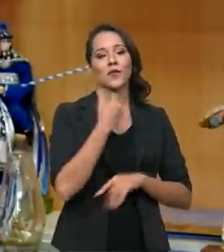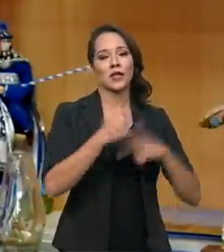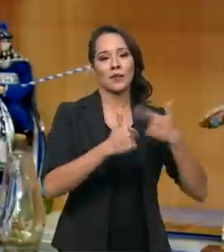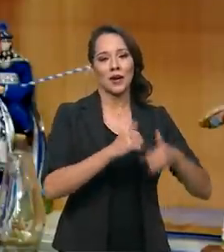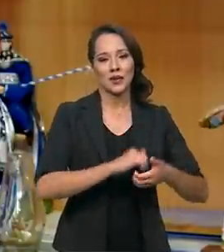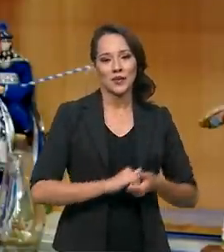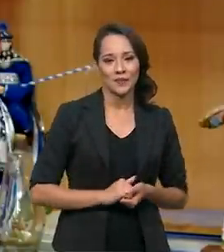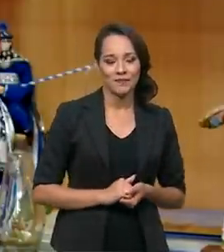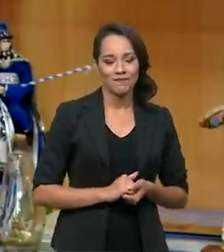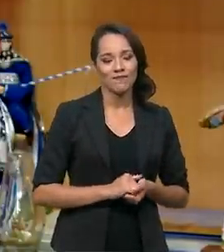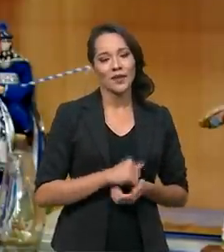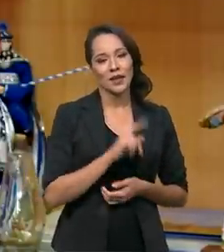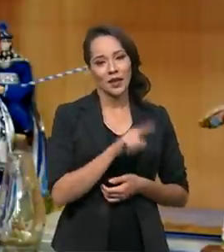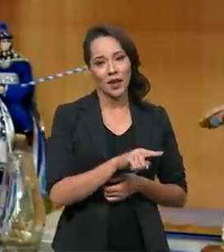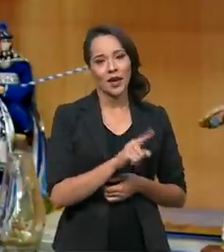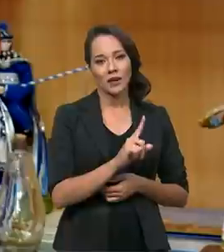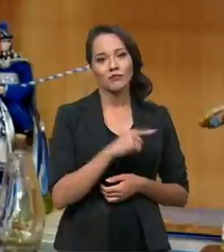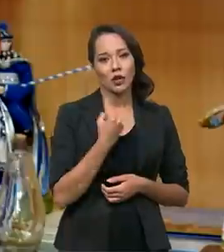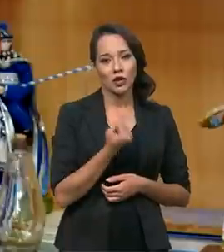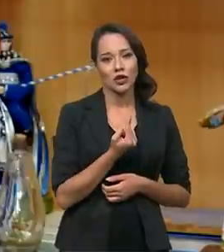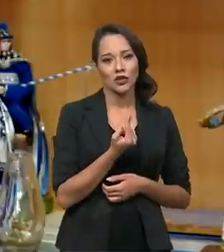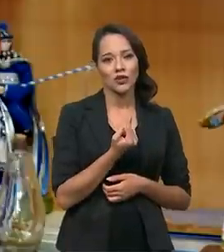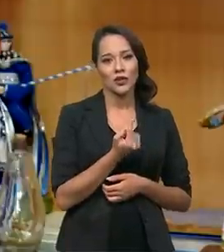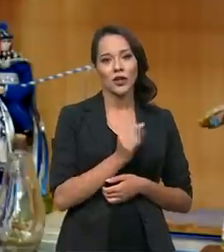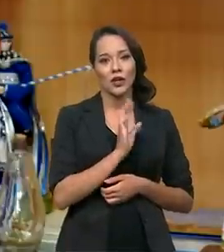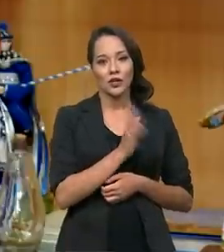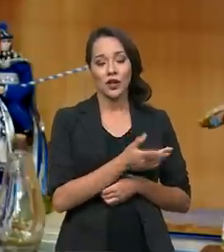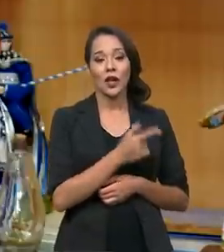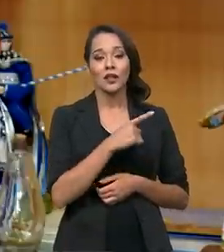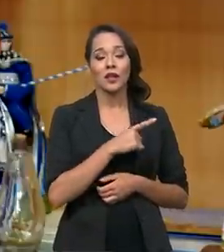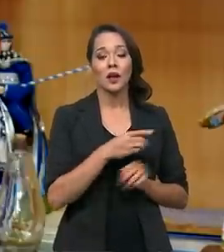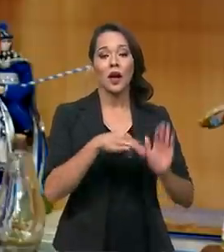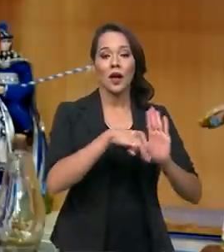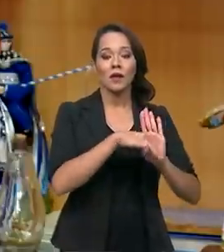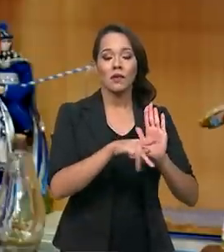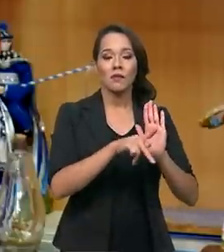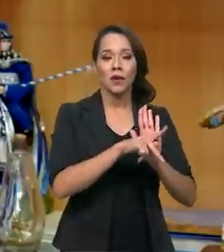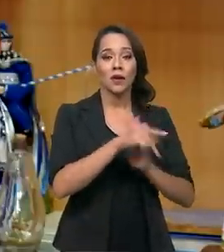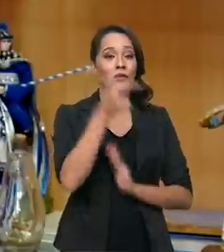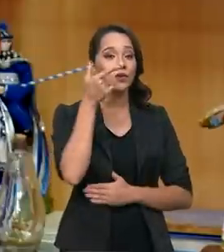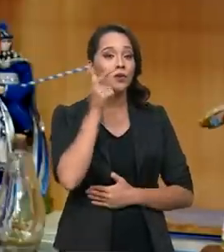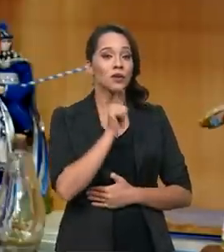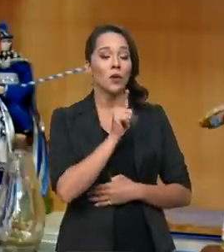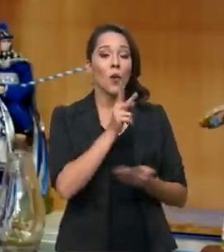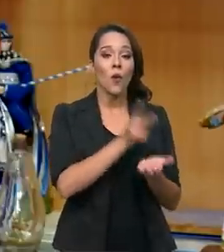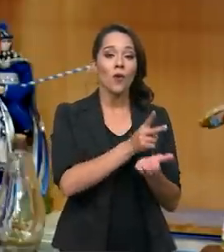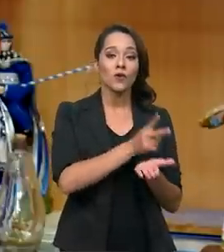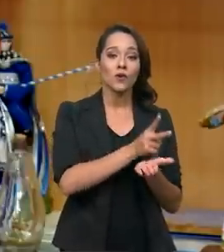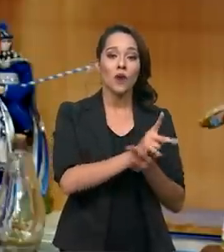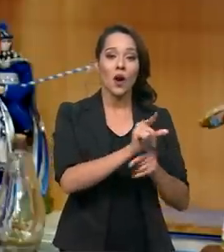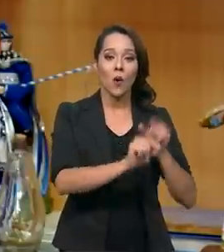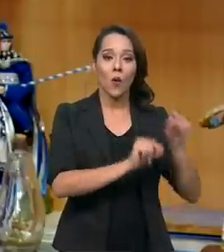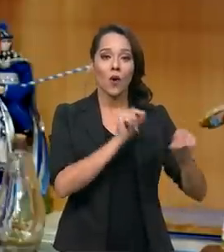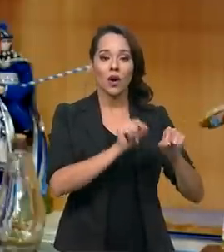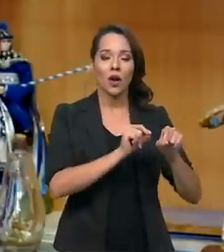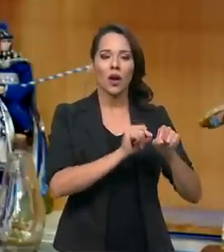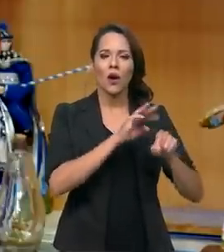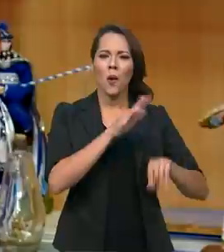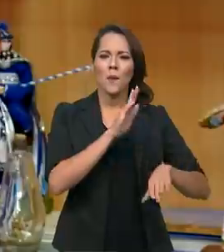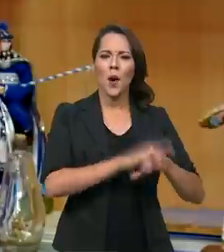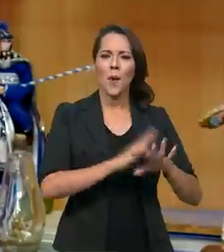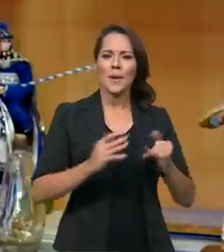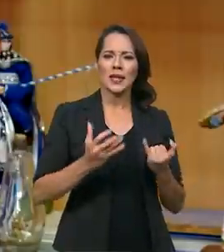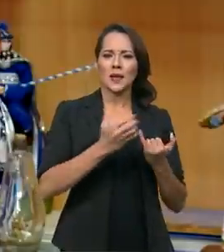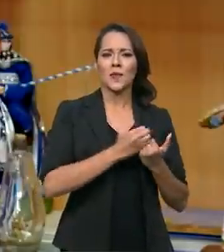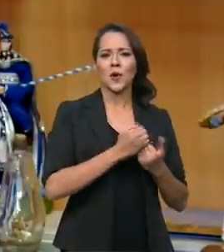os empregos como é que a gente através de MP que a gente conseguiu que se mantivesse o pau maior